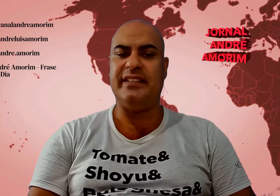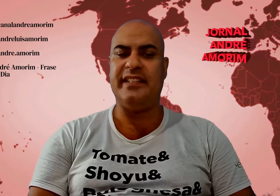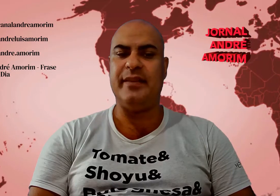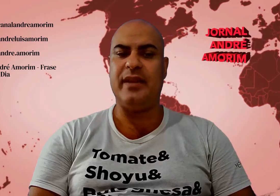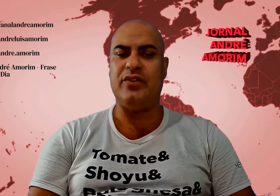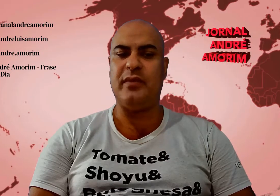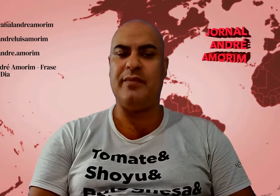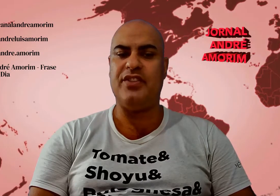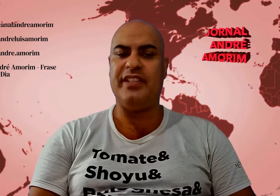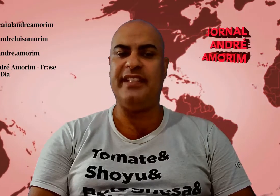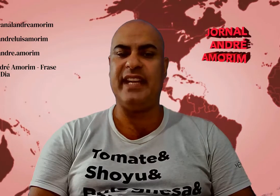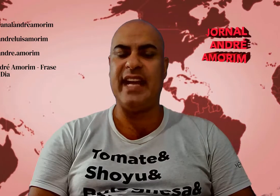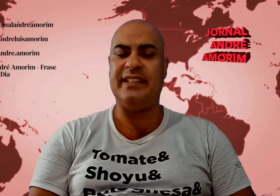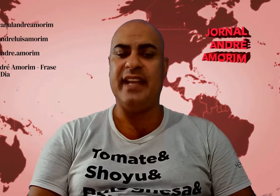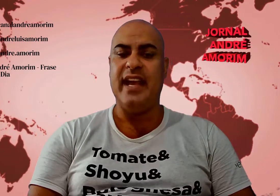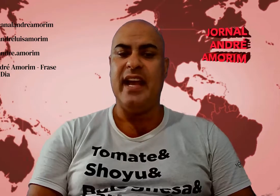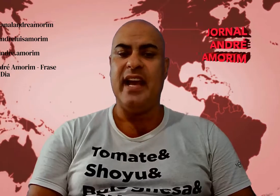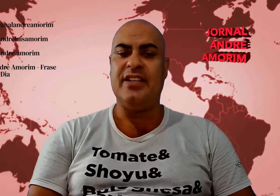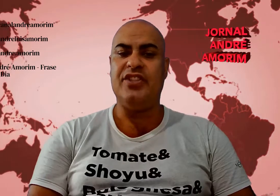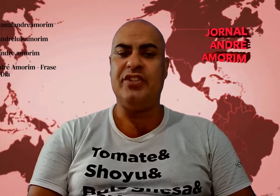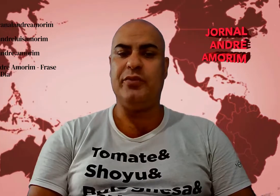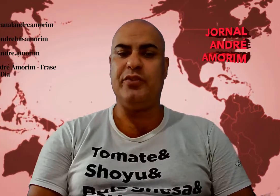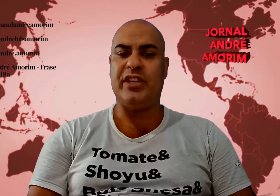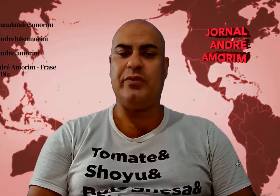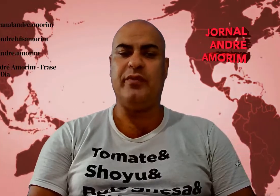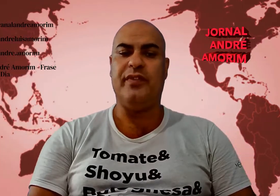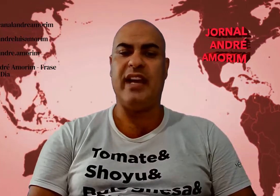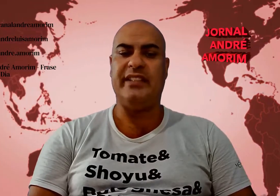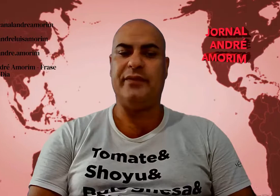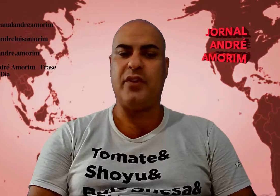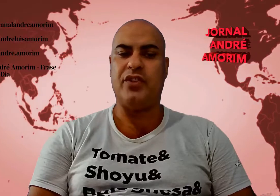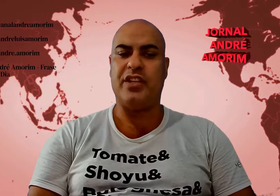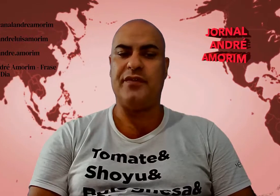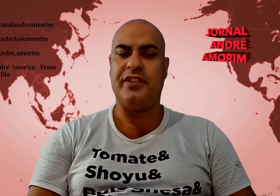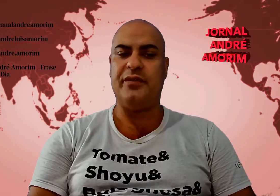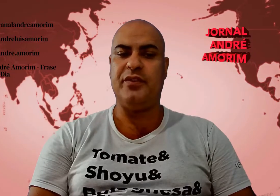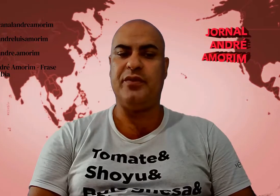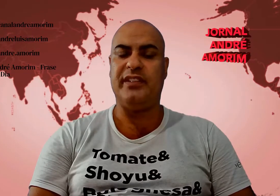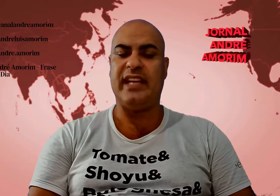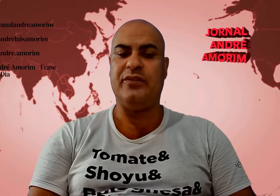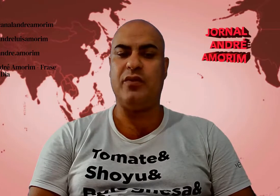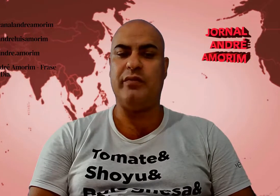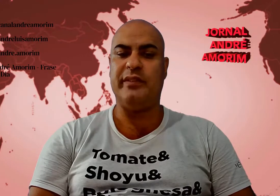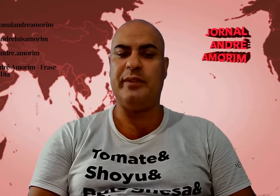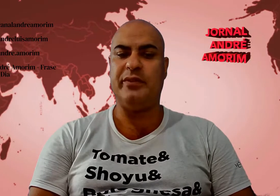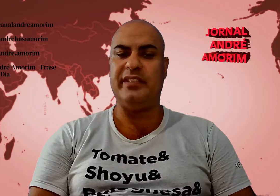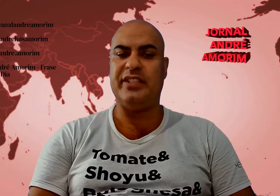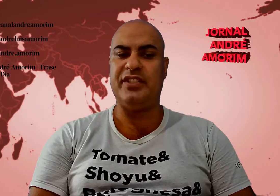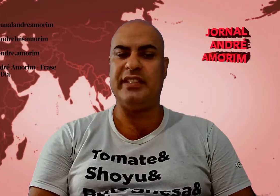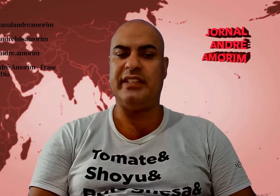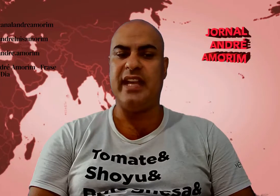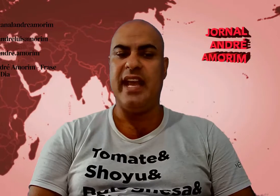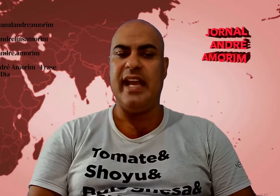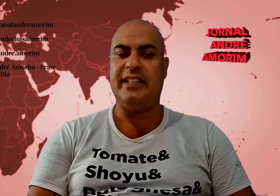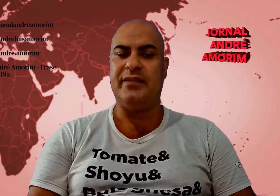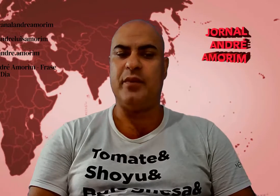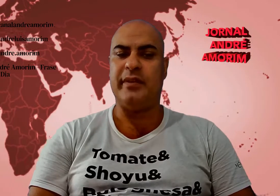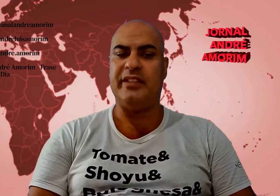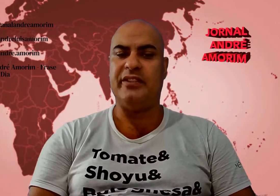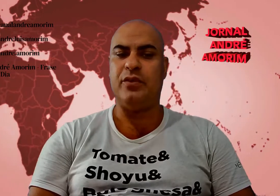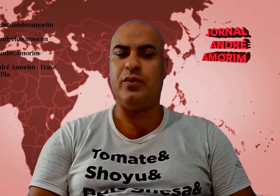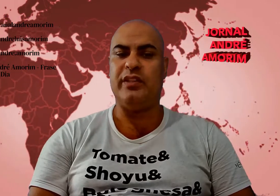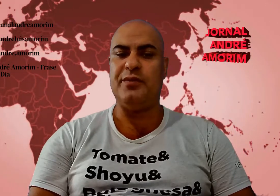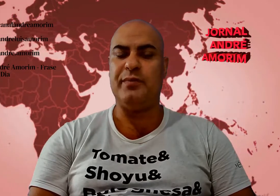levadas à delegacia para tomar medidas legais. Além disso, objetos como facas e fogos de artifício foram encontrados com algumas pessoas detidas.